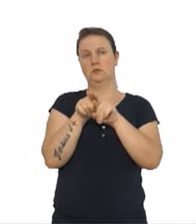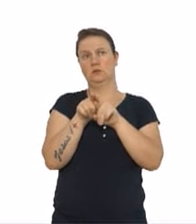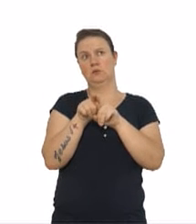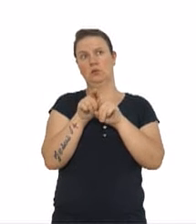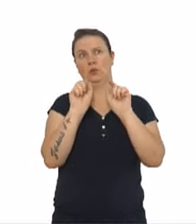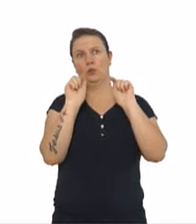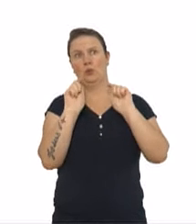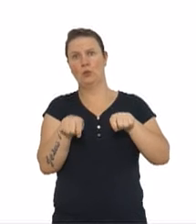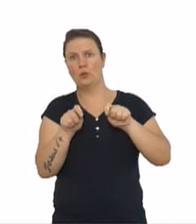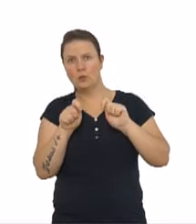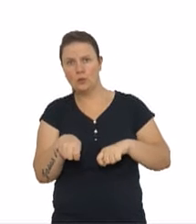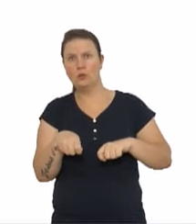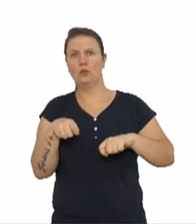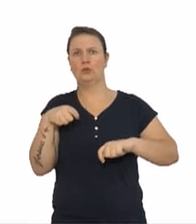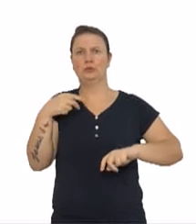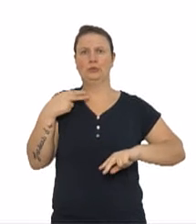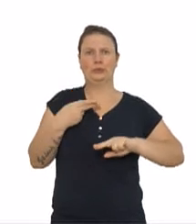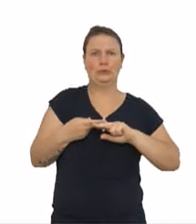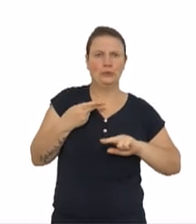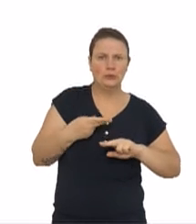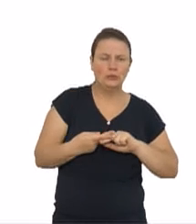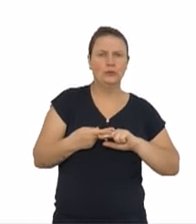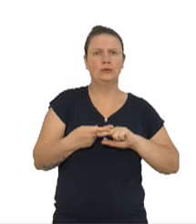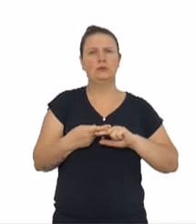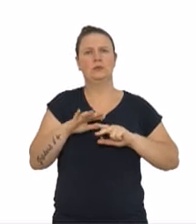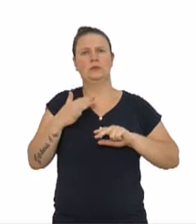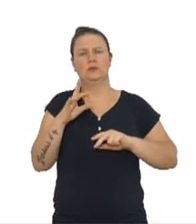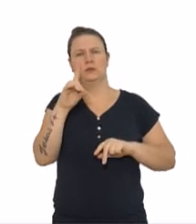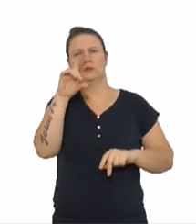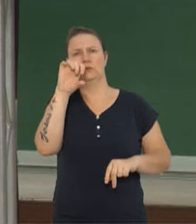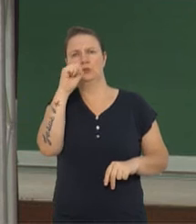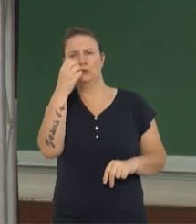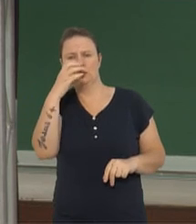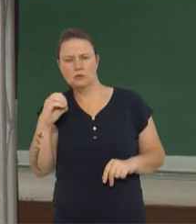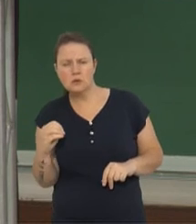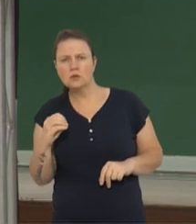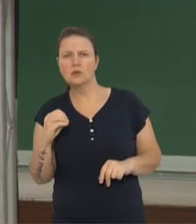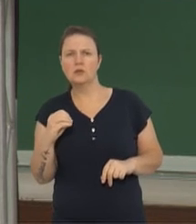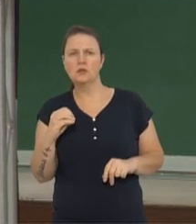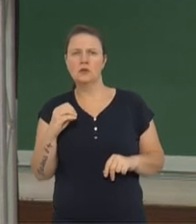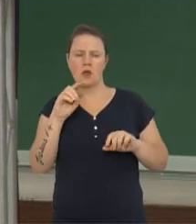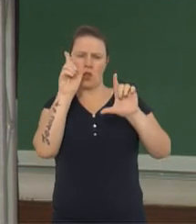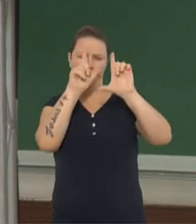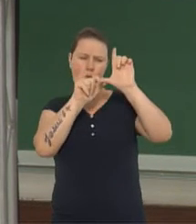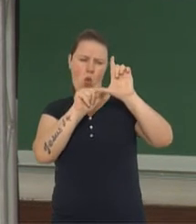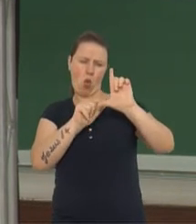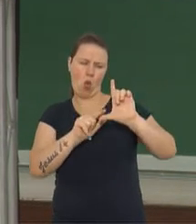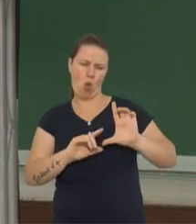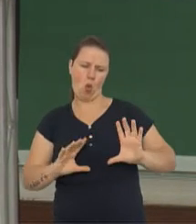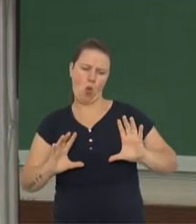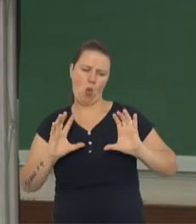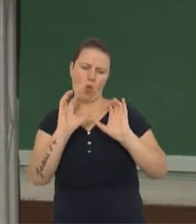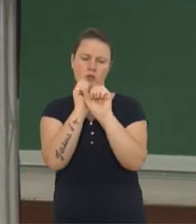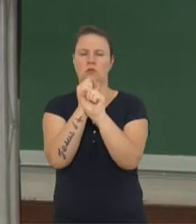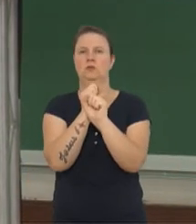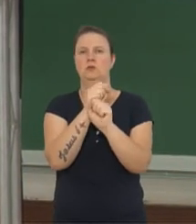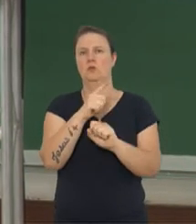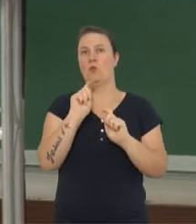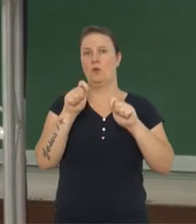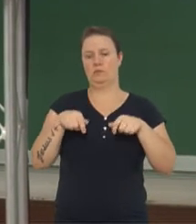extensão máxima entre 140 e 280 caracteres, palavras, ¿sí? Ou seja, um mensagem